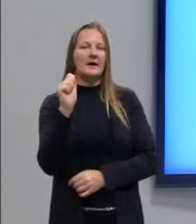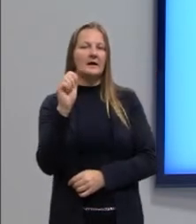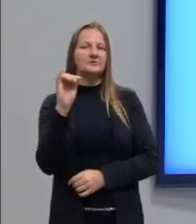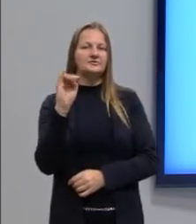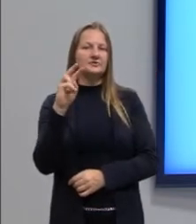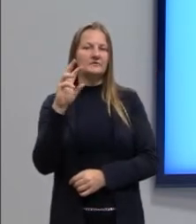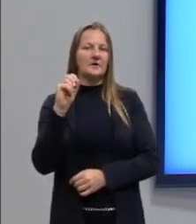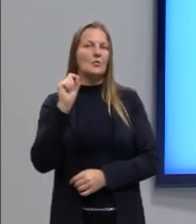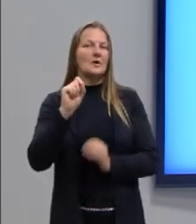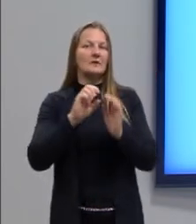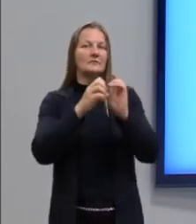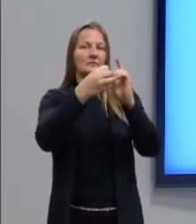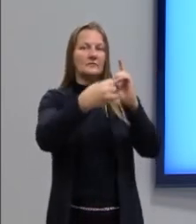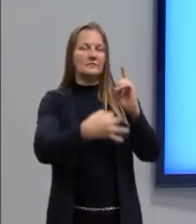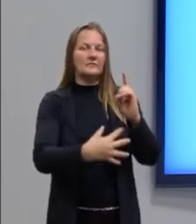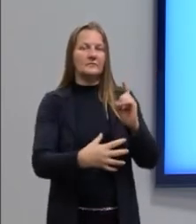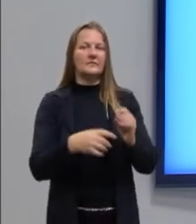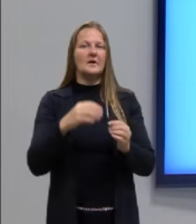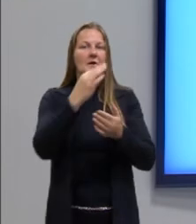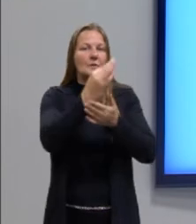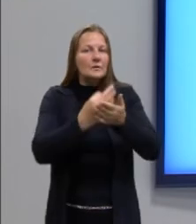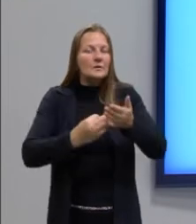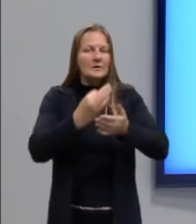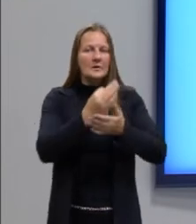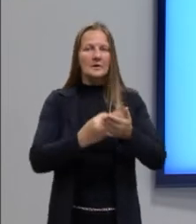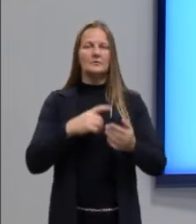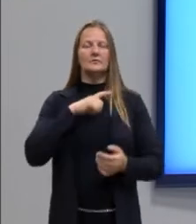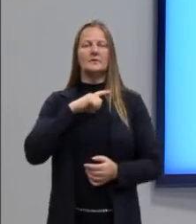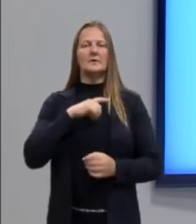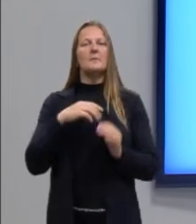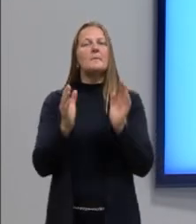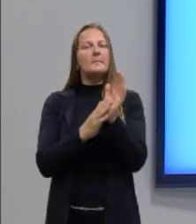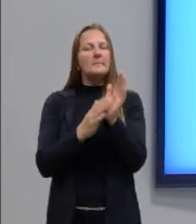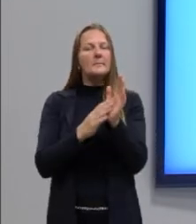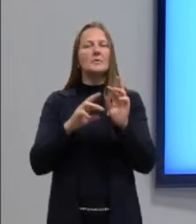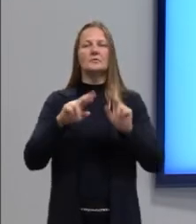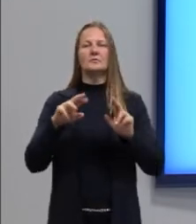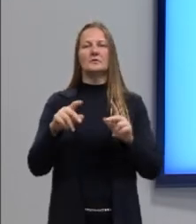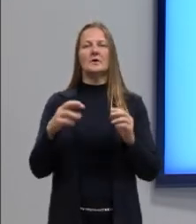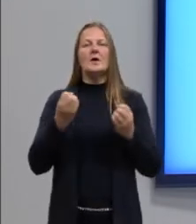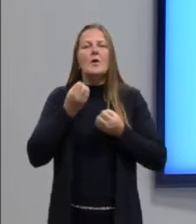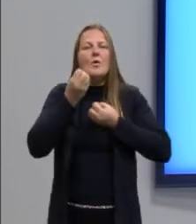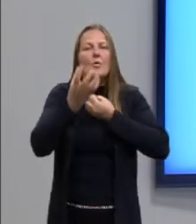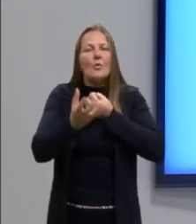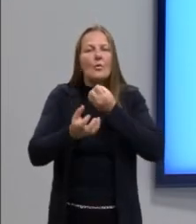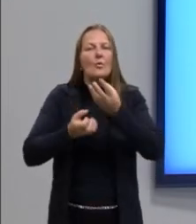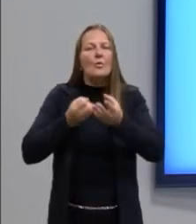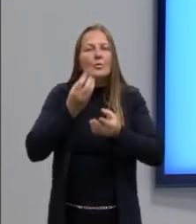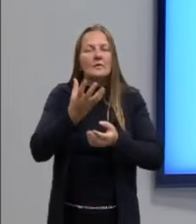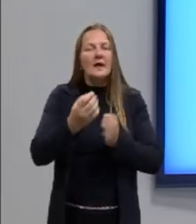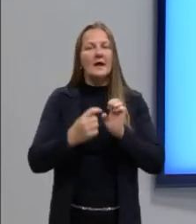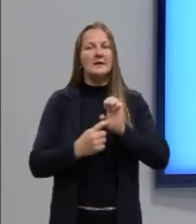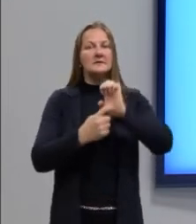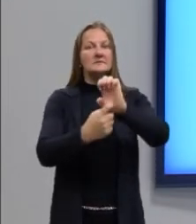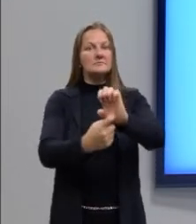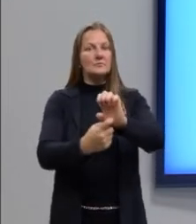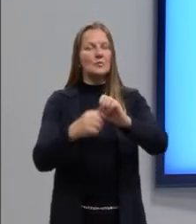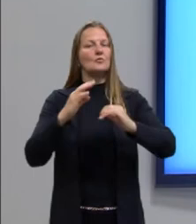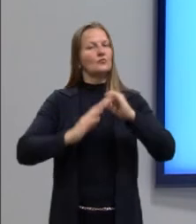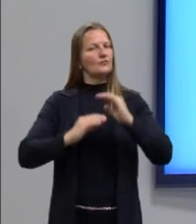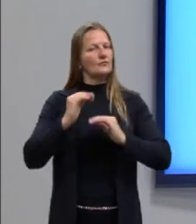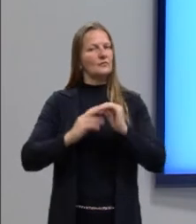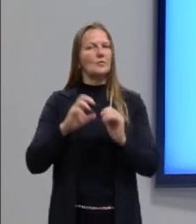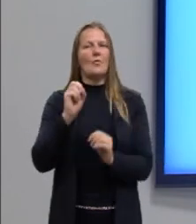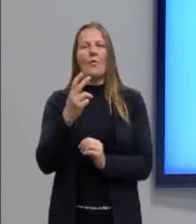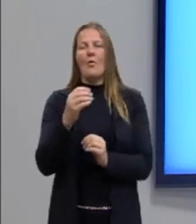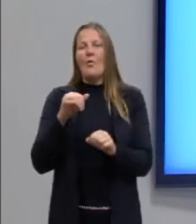narrativa são os textos que tem propósito de relatar de expor um fato ou